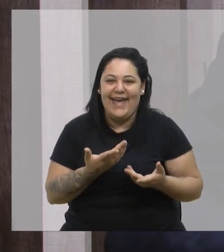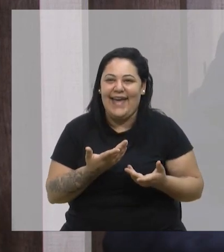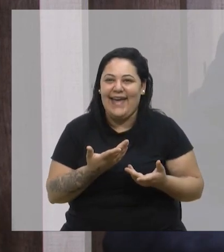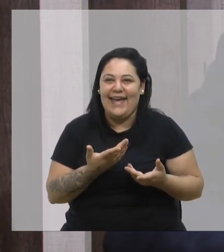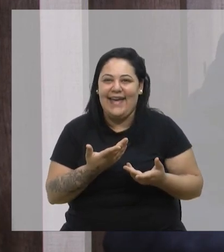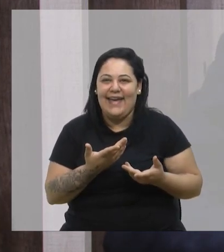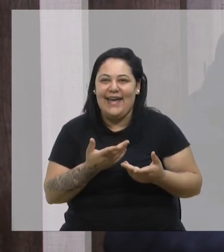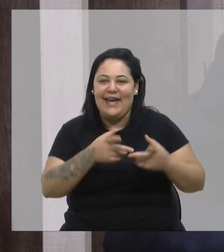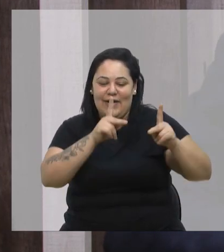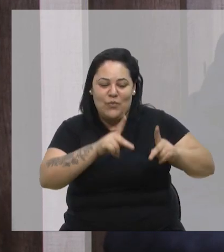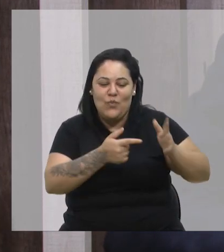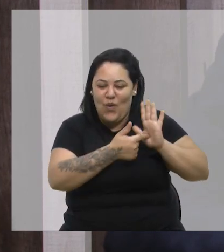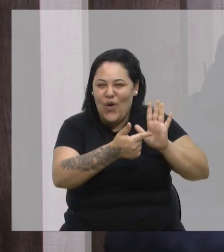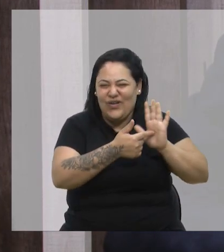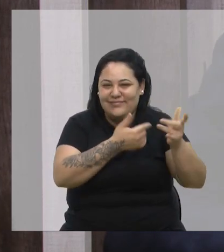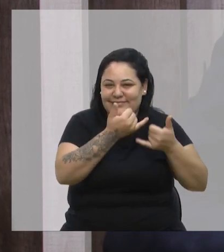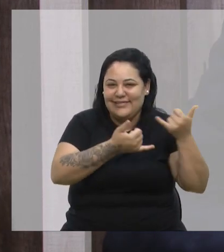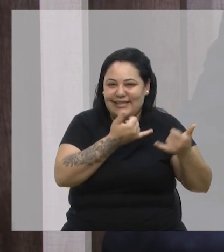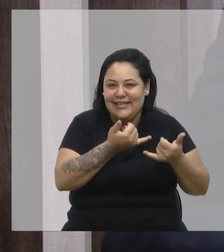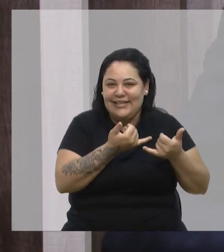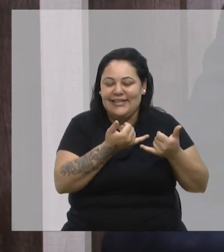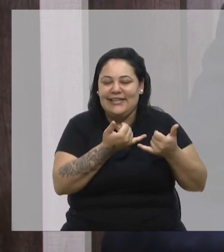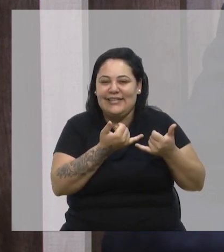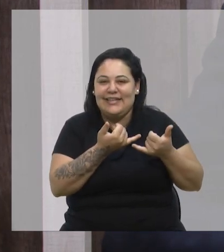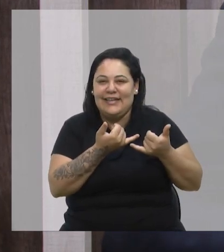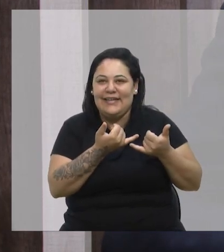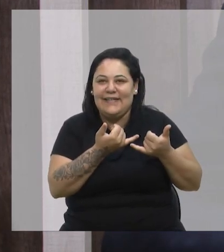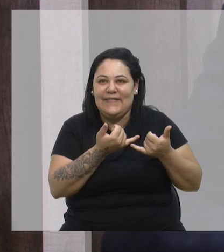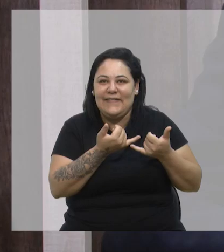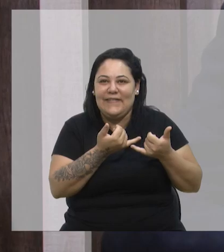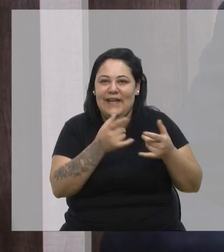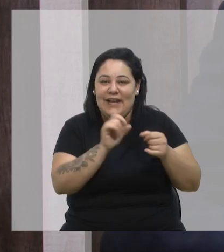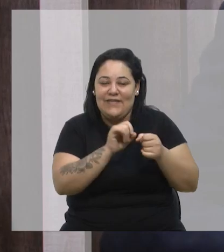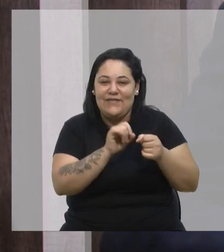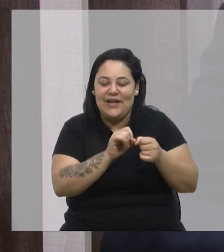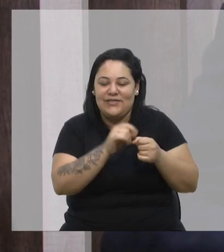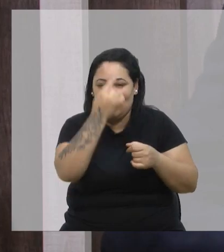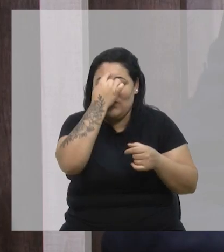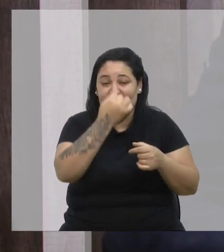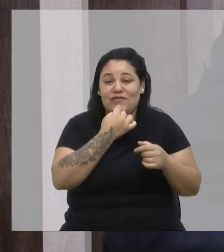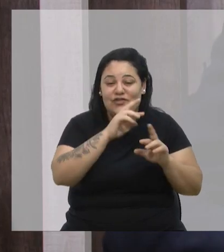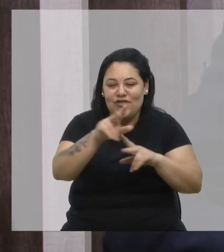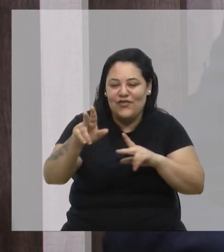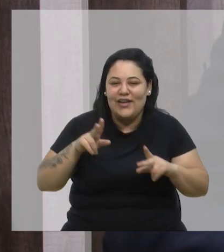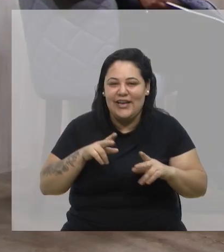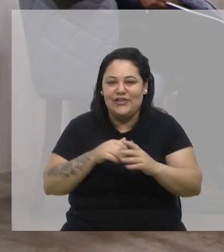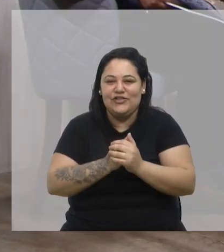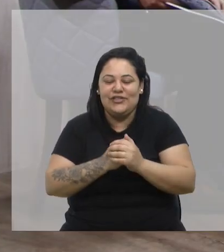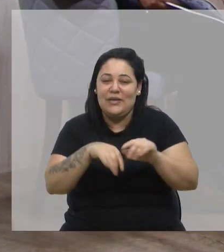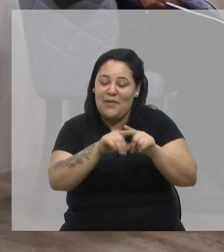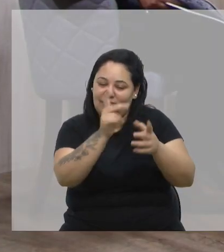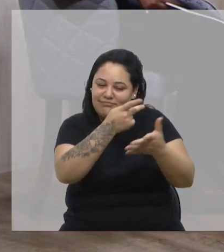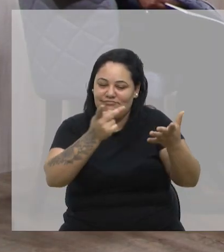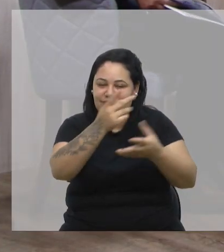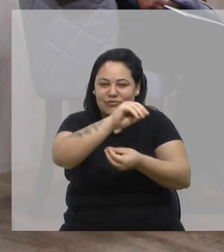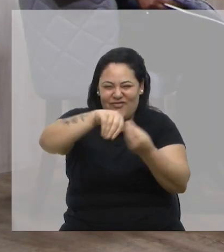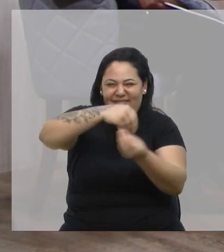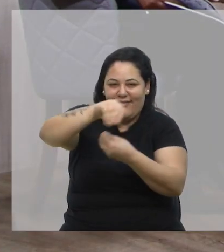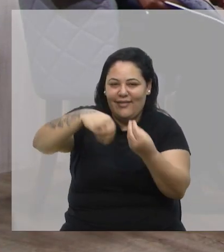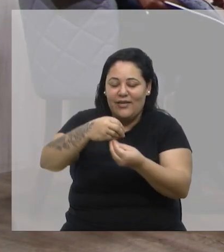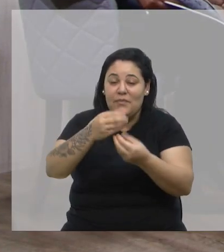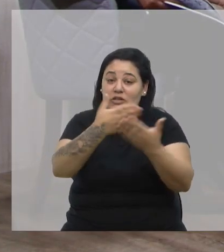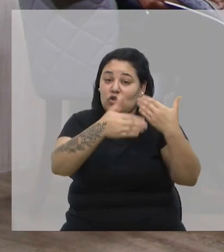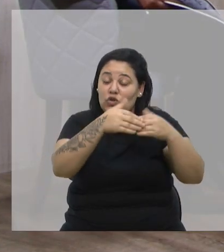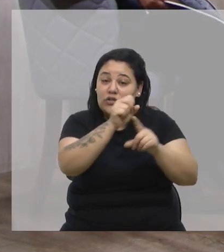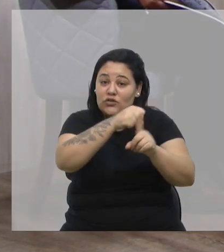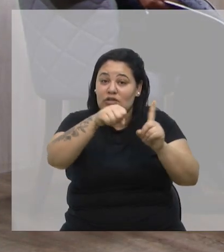assim quanto as pessoas apregoam e tal, então ele meio que extravasa a partir desses perfis um tanto